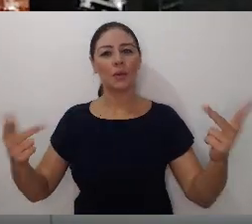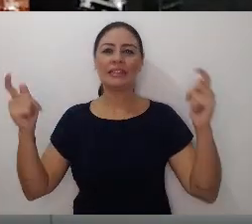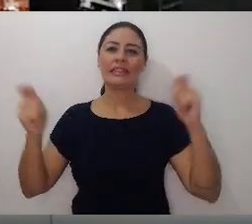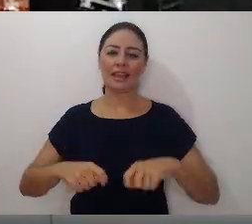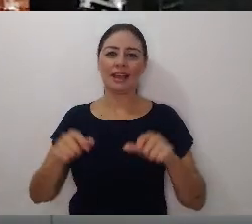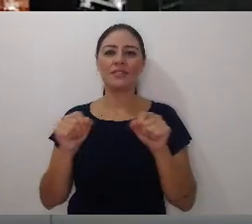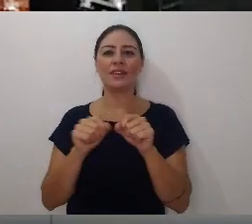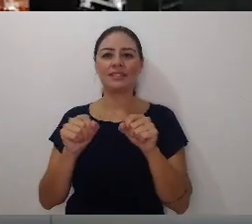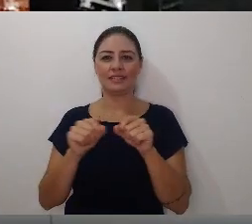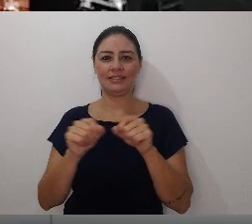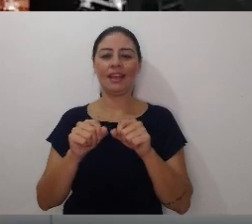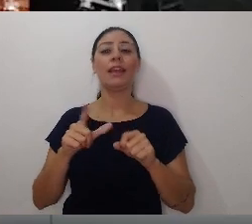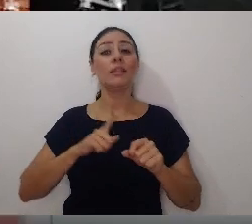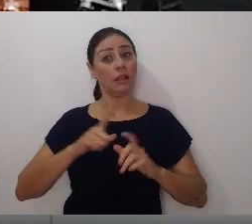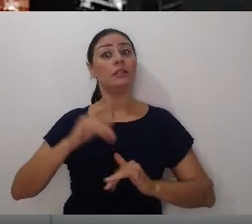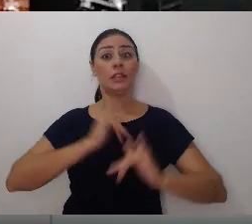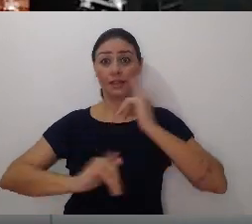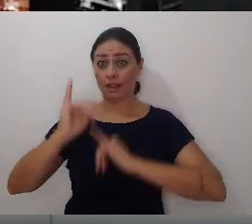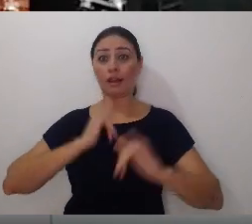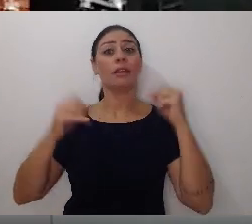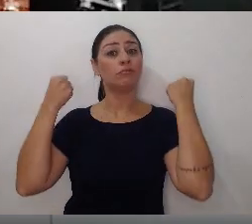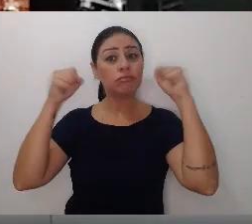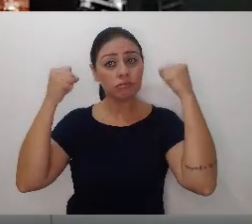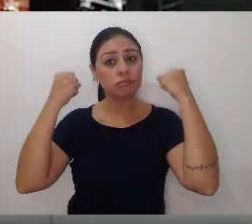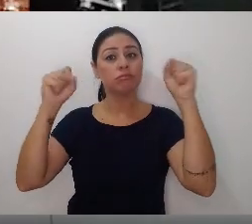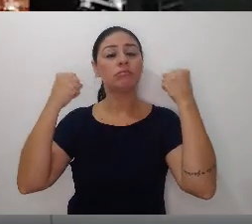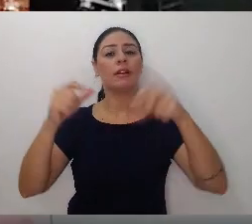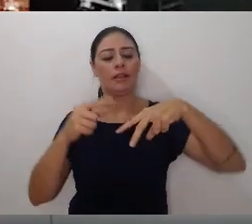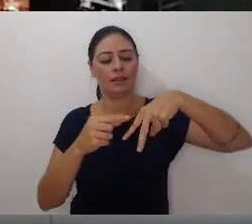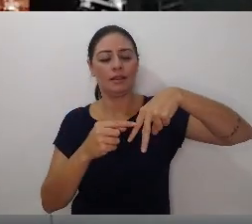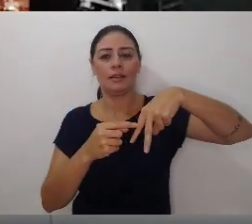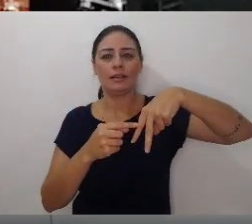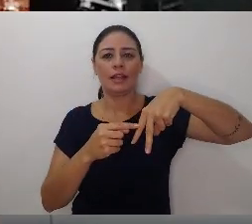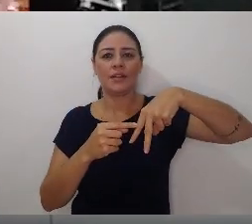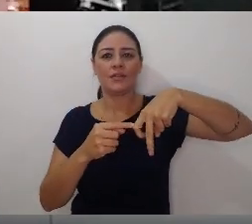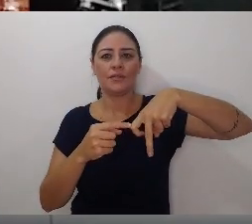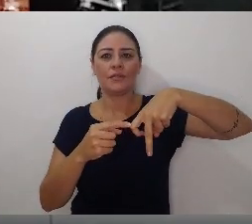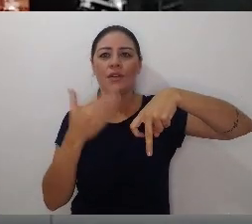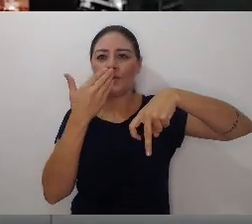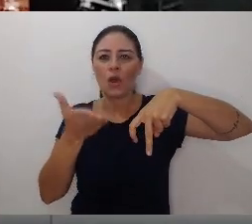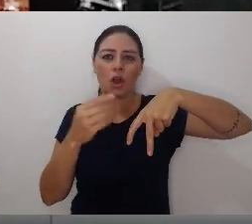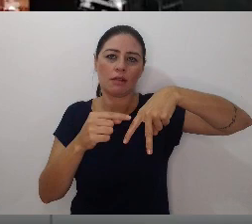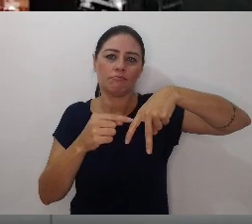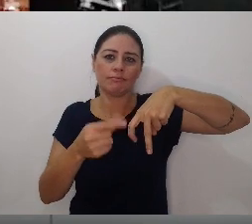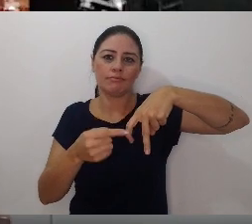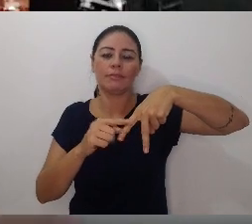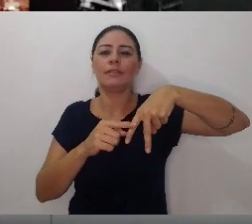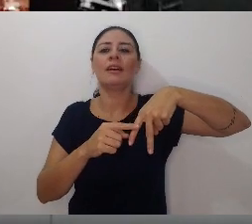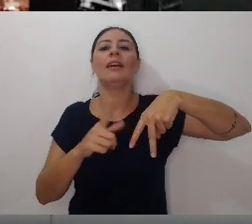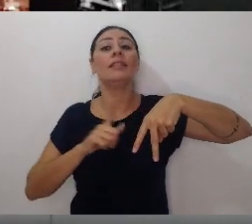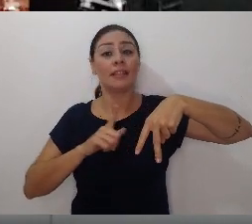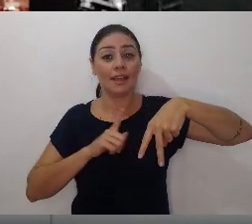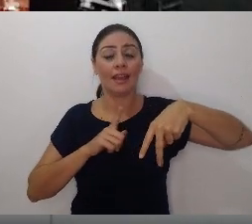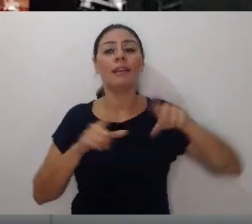não está tão fácil, tem coisas para fazer para esse joelho, tem até na internet exercícios, para esse joelho